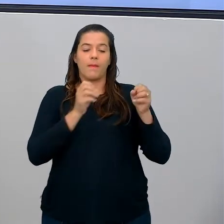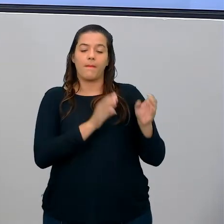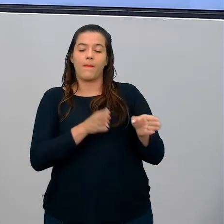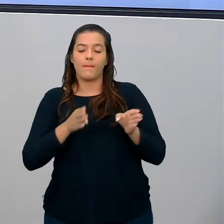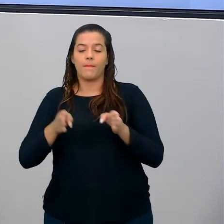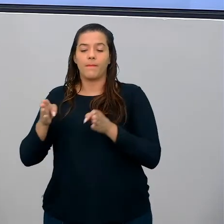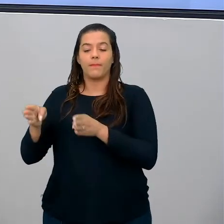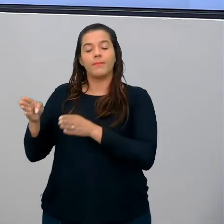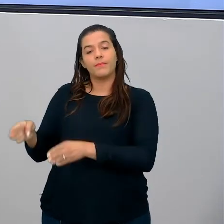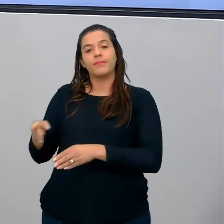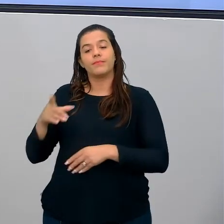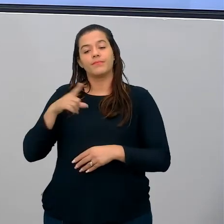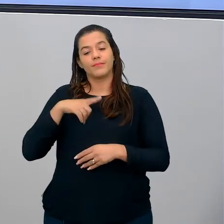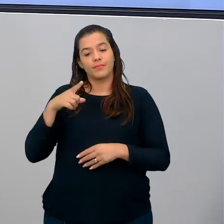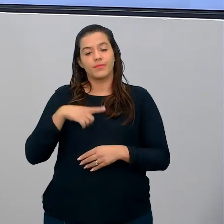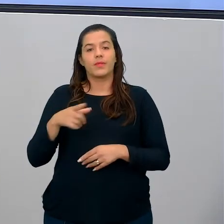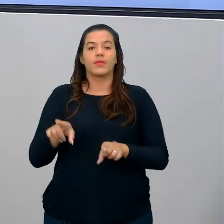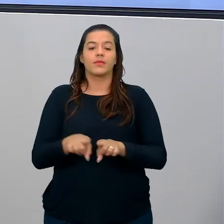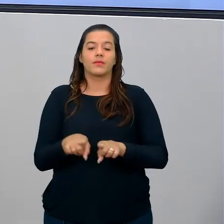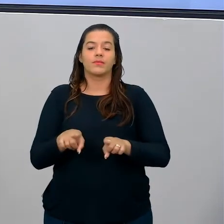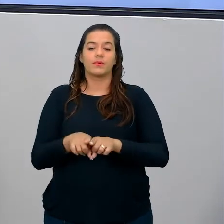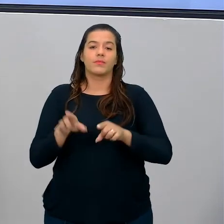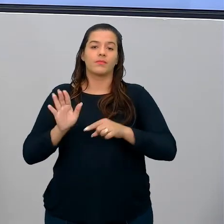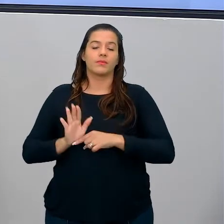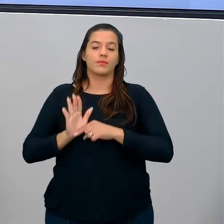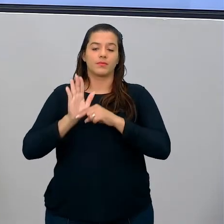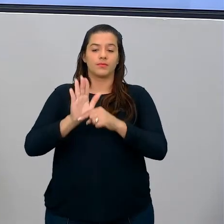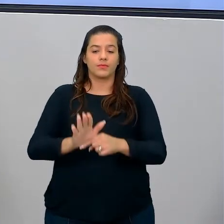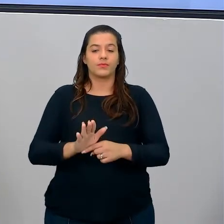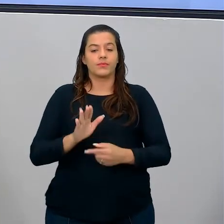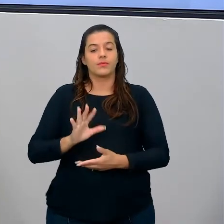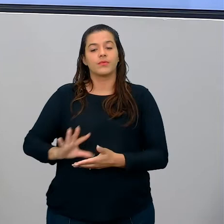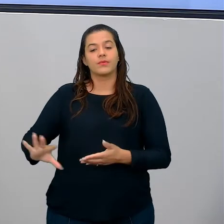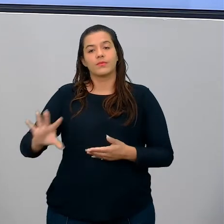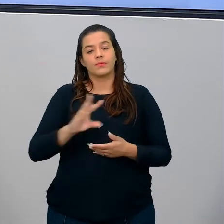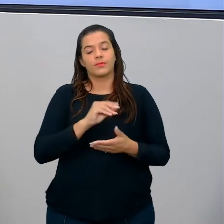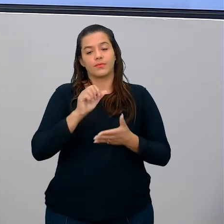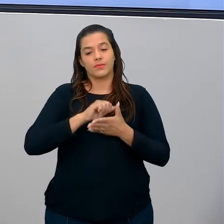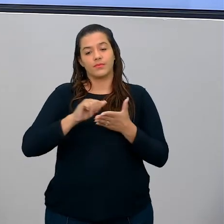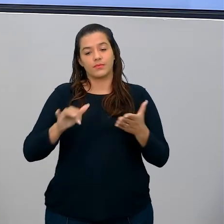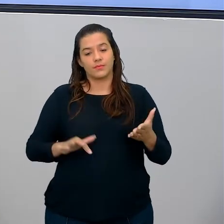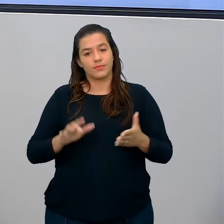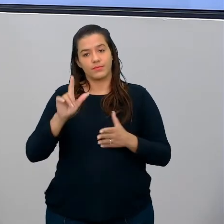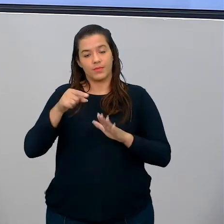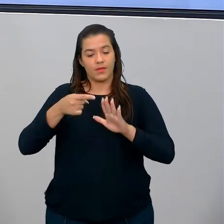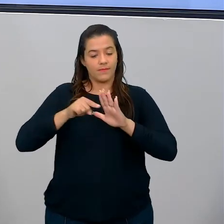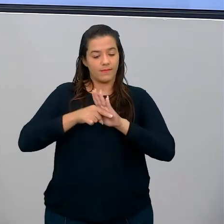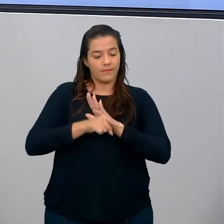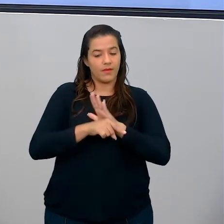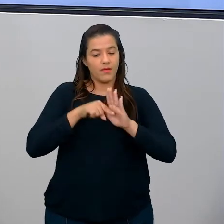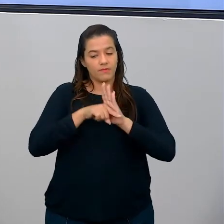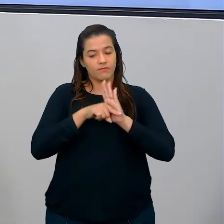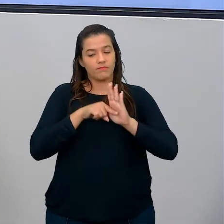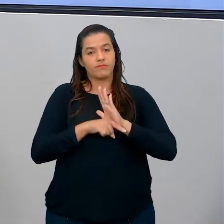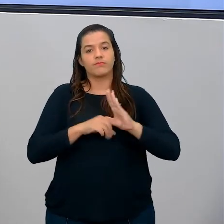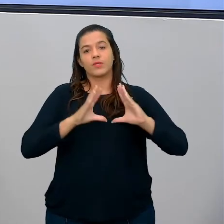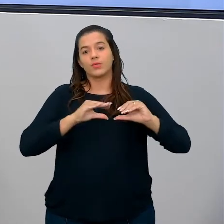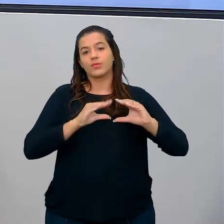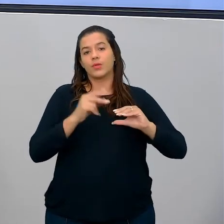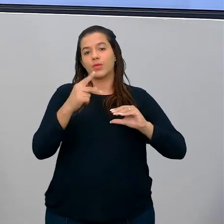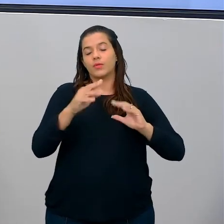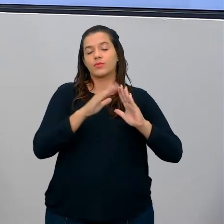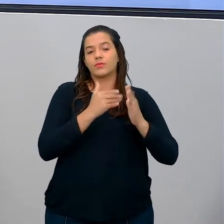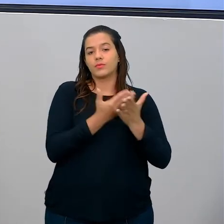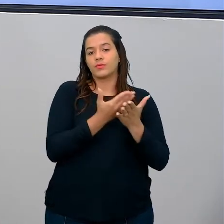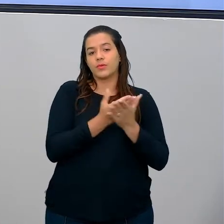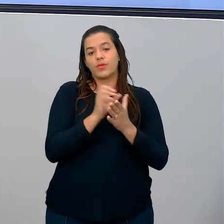e até mesmo para ajudar, porque uma das nossas atividades é investigar o solo aí na sua escola ou até mesmo